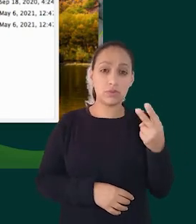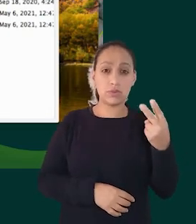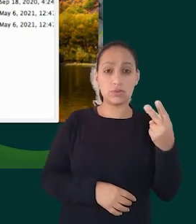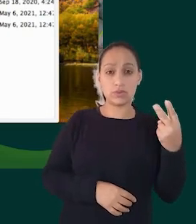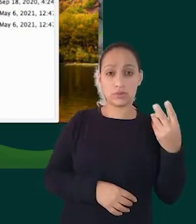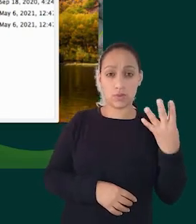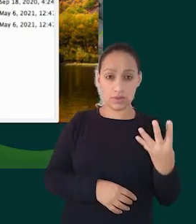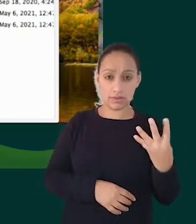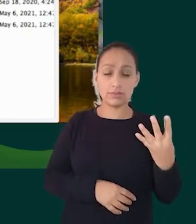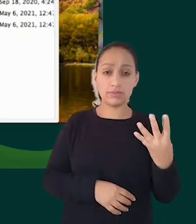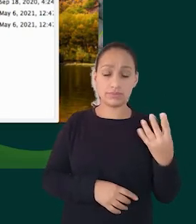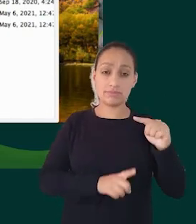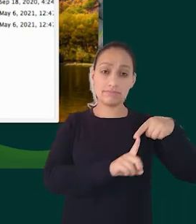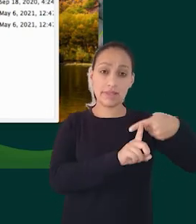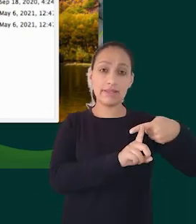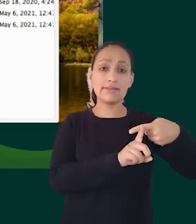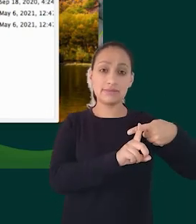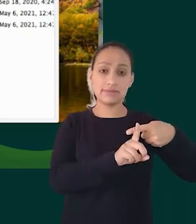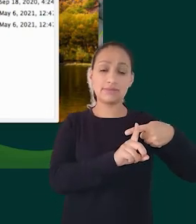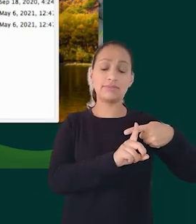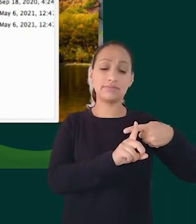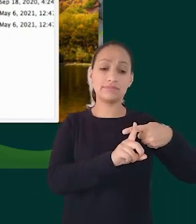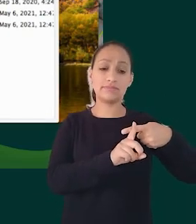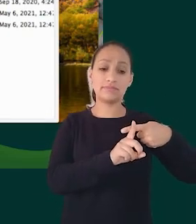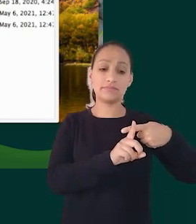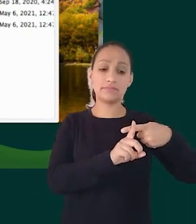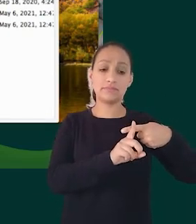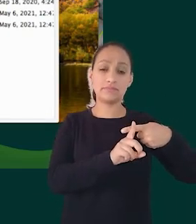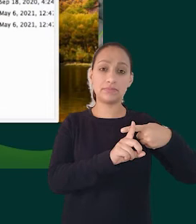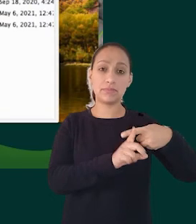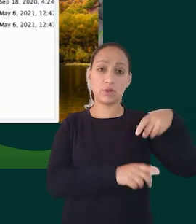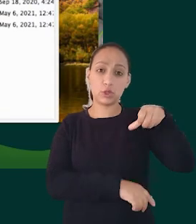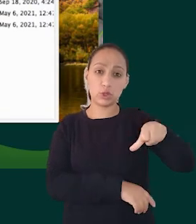16.49224 mais